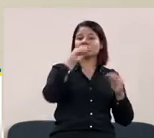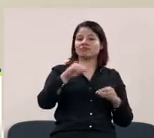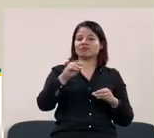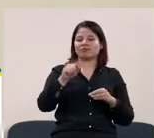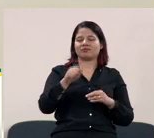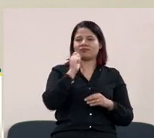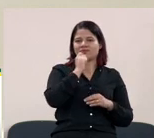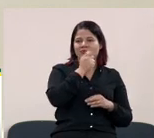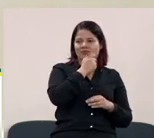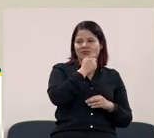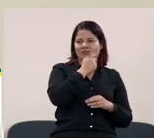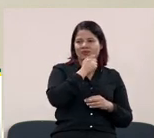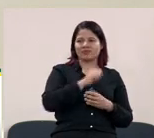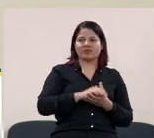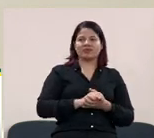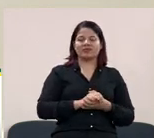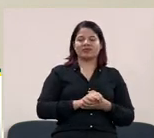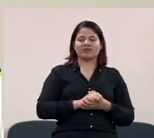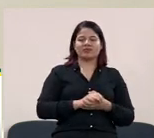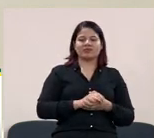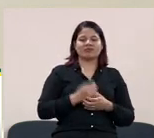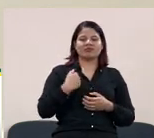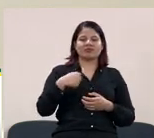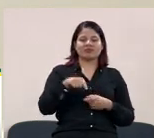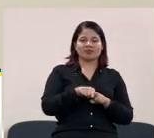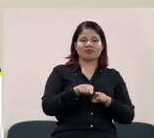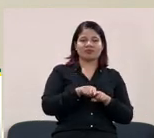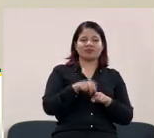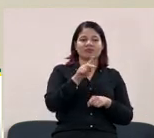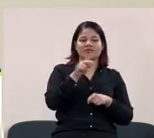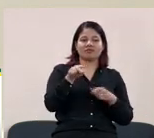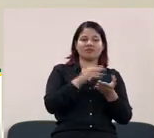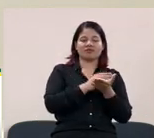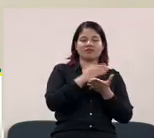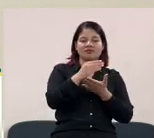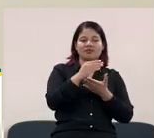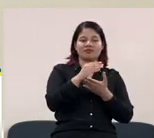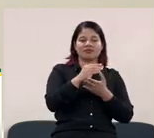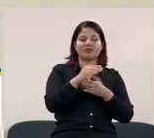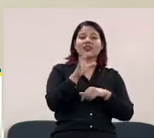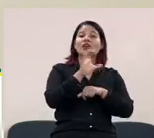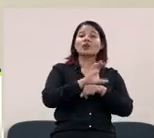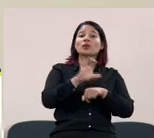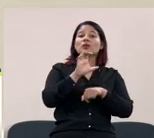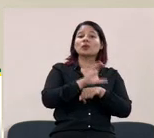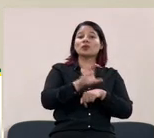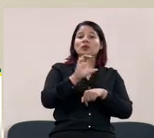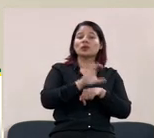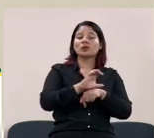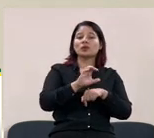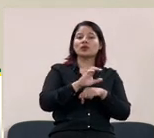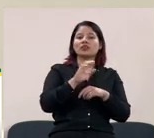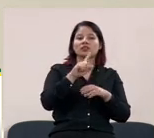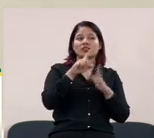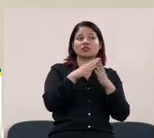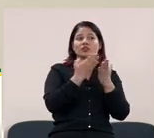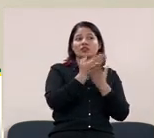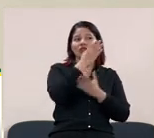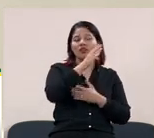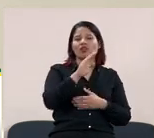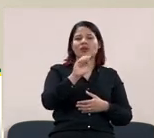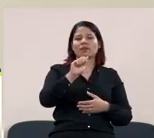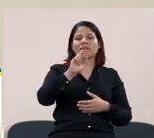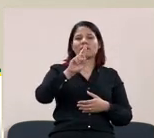e como professor comecei fazendo curso de admissão na Escola Barão. O pessoal